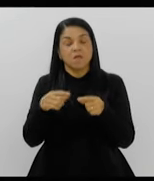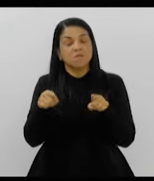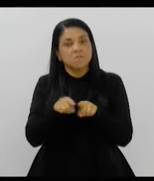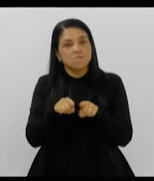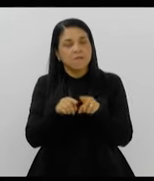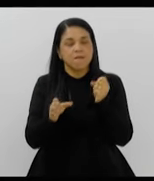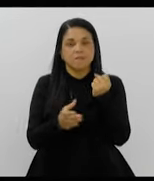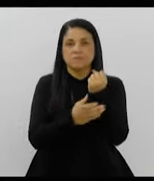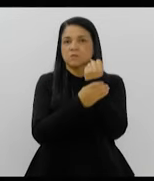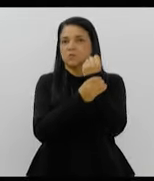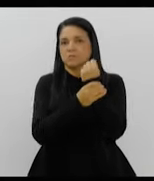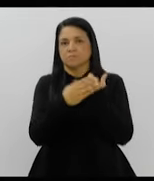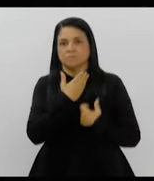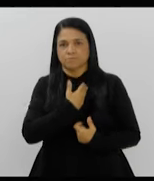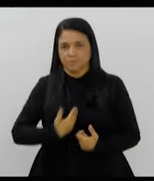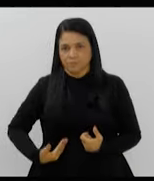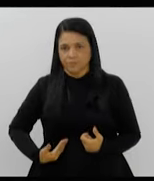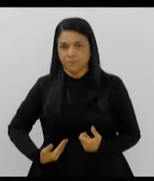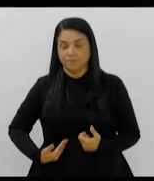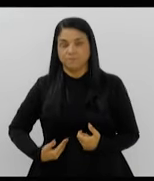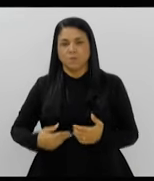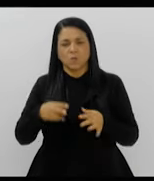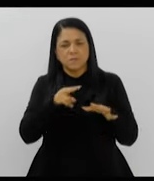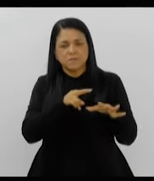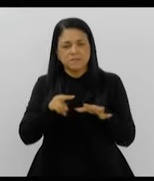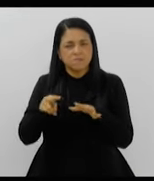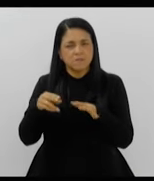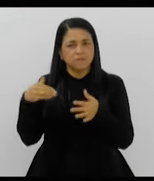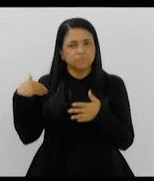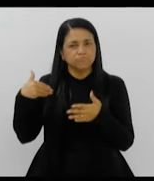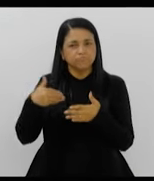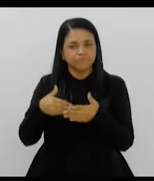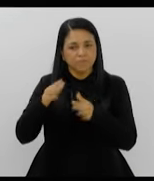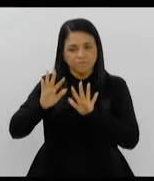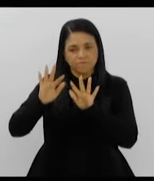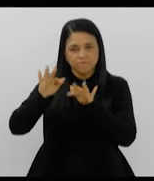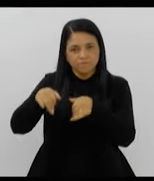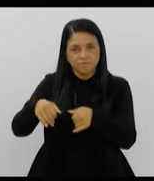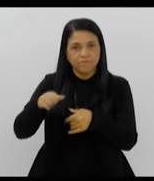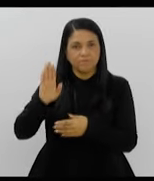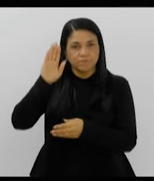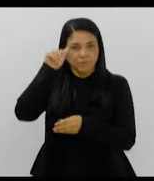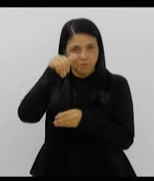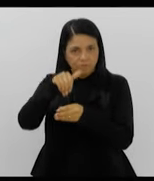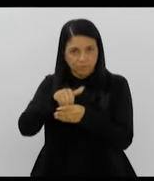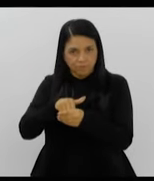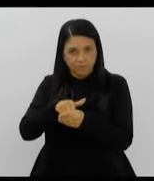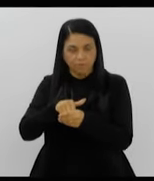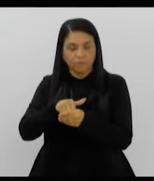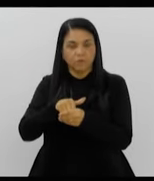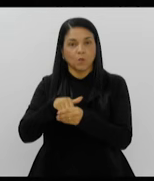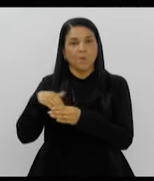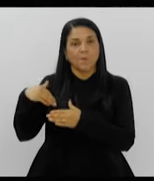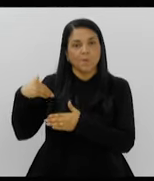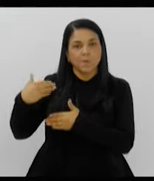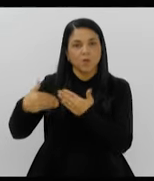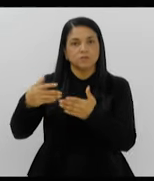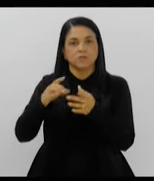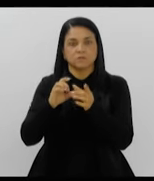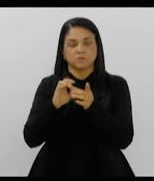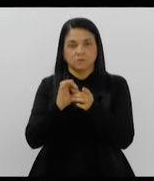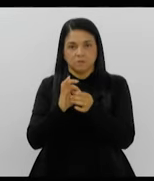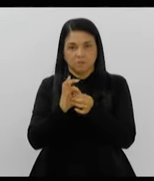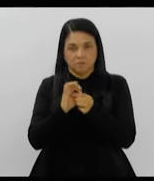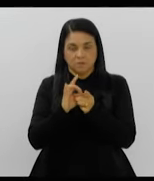pública. Há menos de uma semana se encerrou o processo eleitoral, um processo